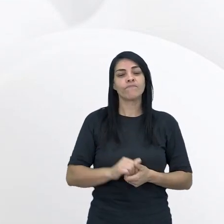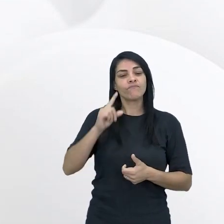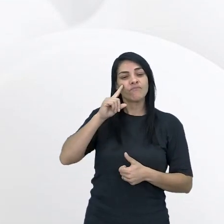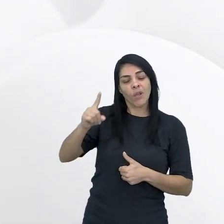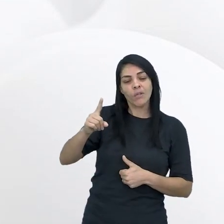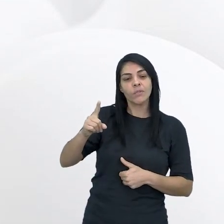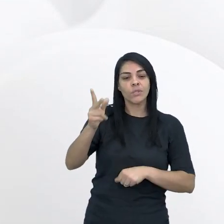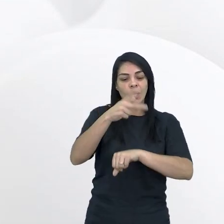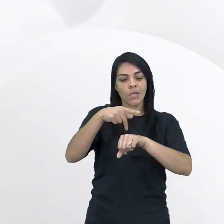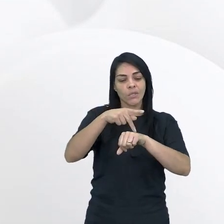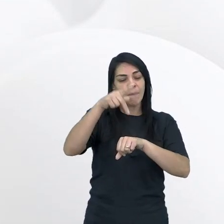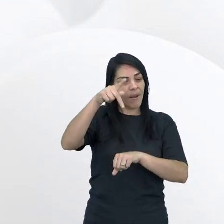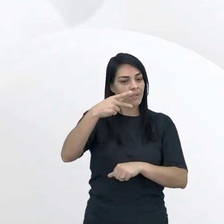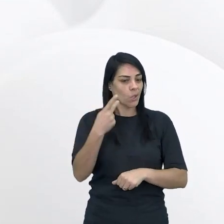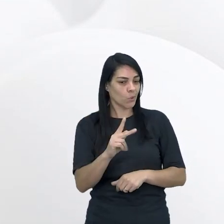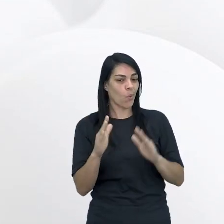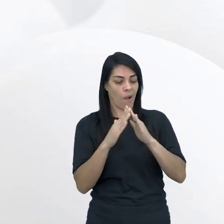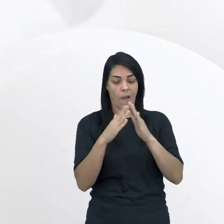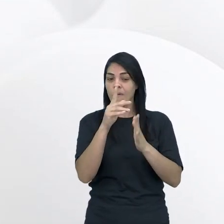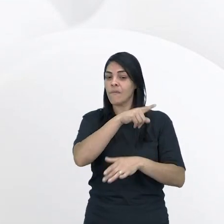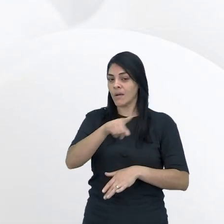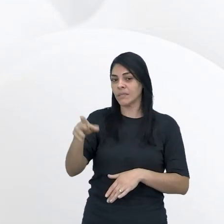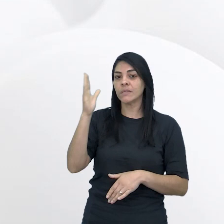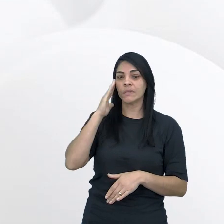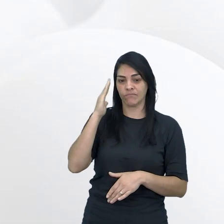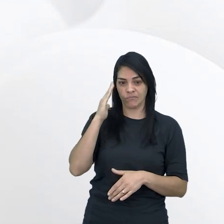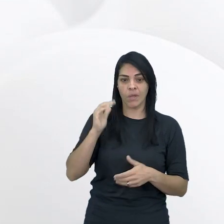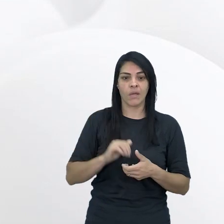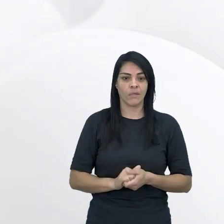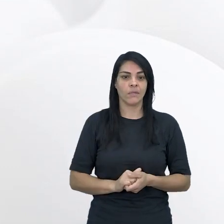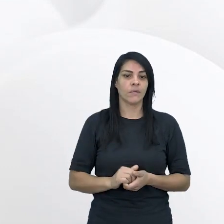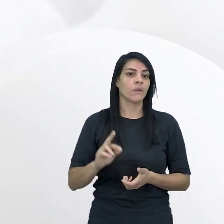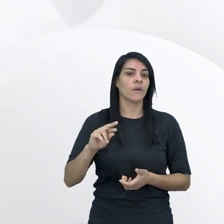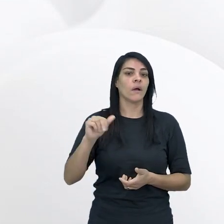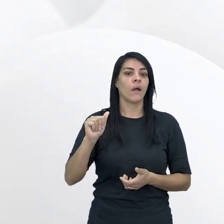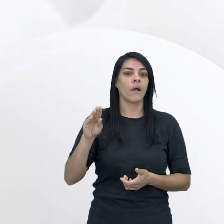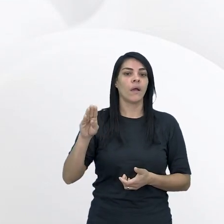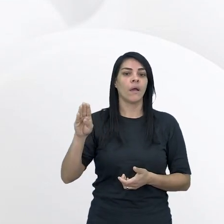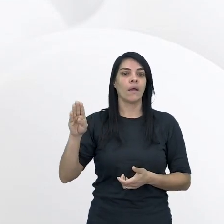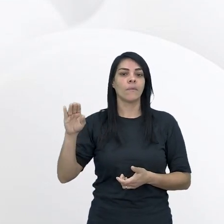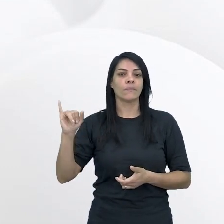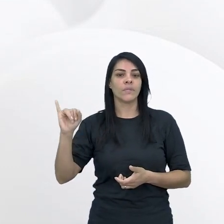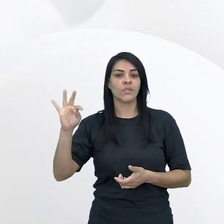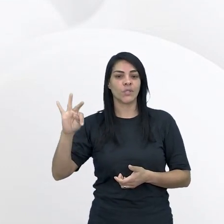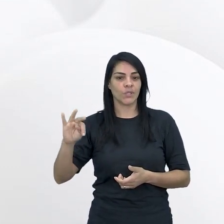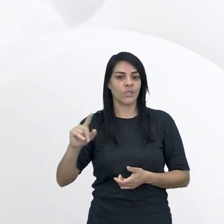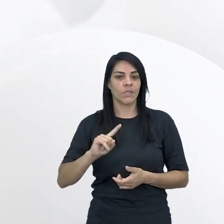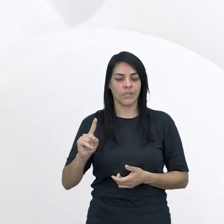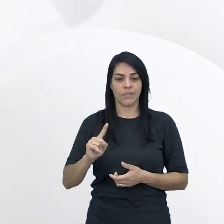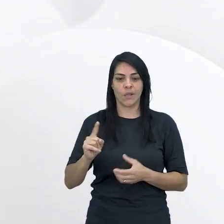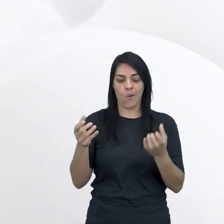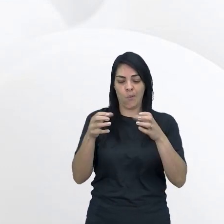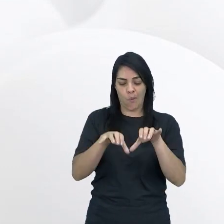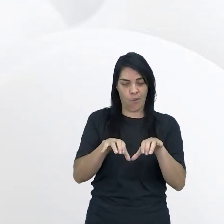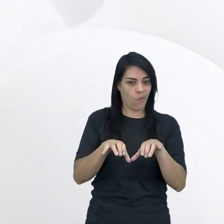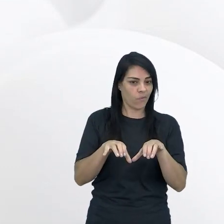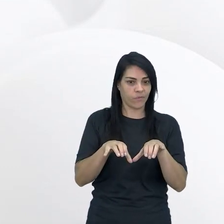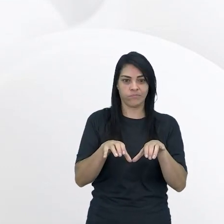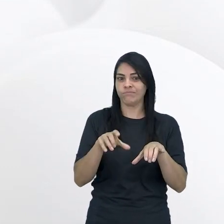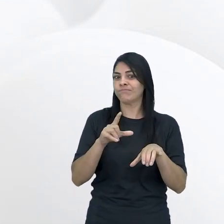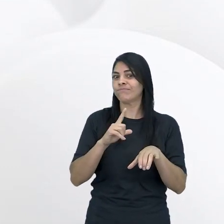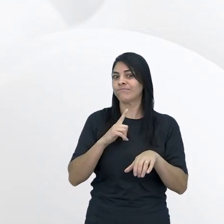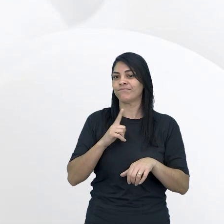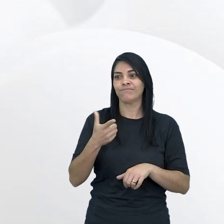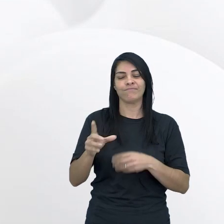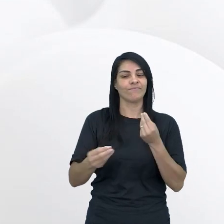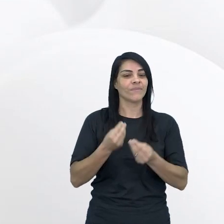na sua casa. Vocês sabem que o rabbit não bota ovo? Né? De Que onde surgiu isso, né?